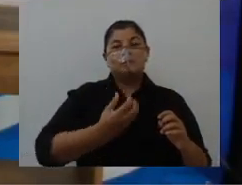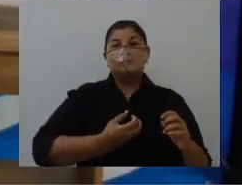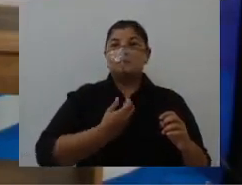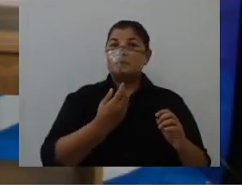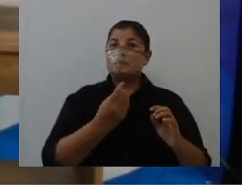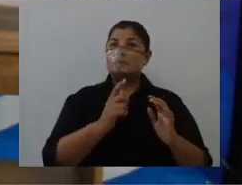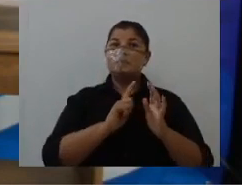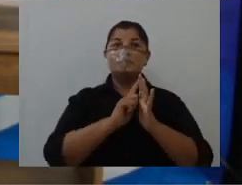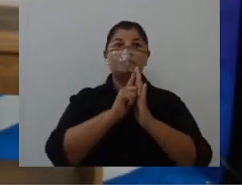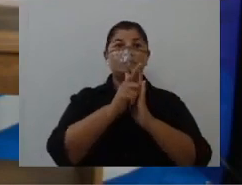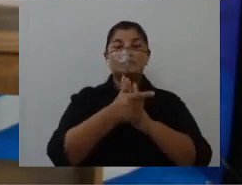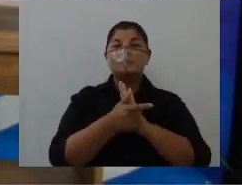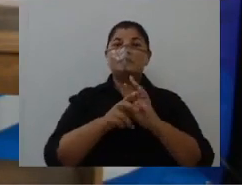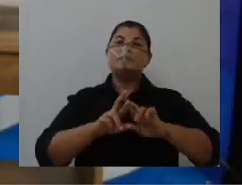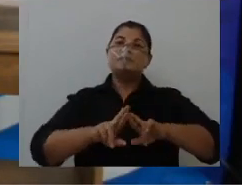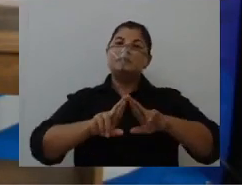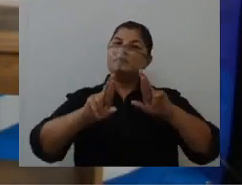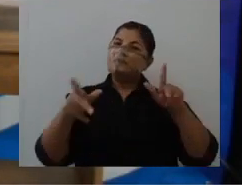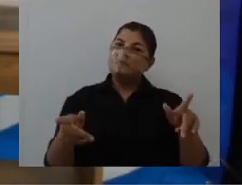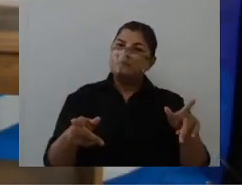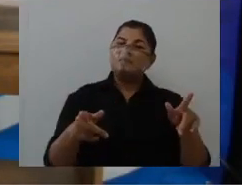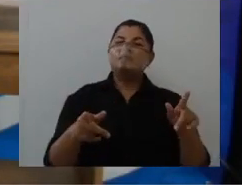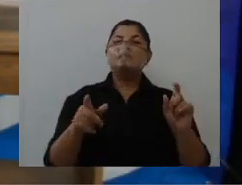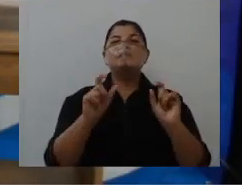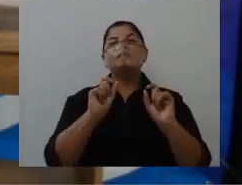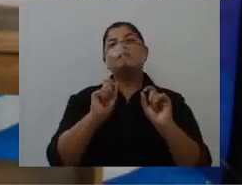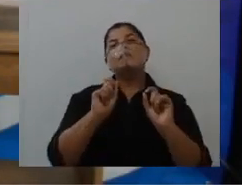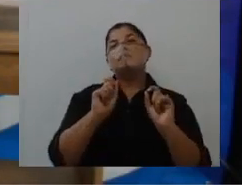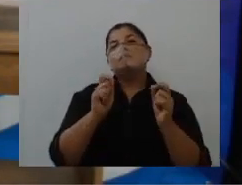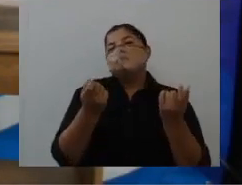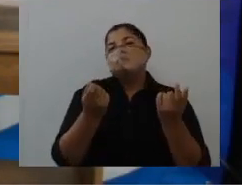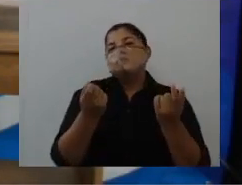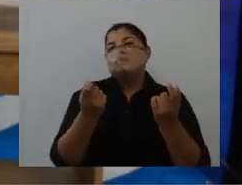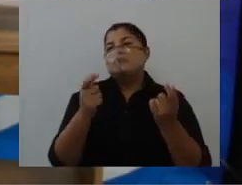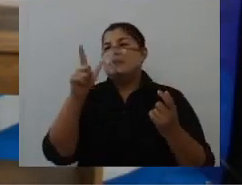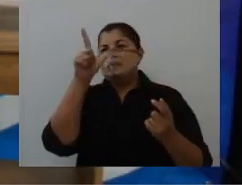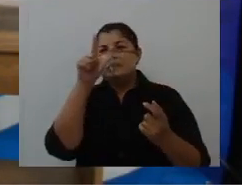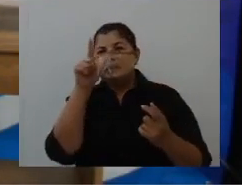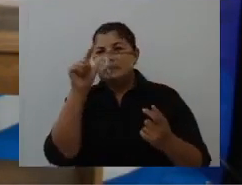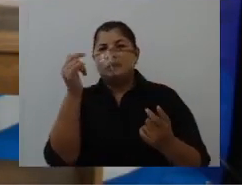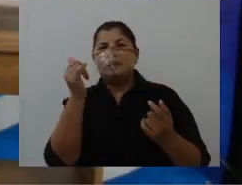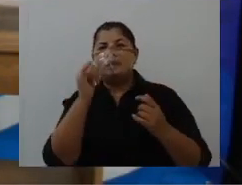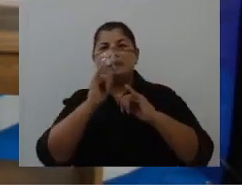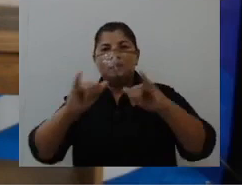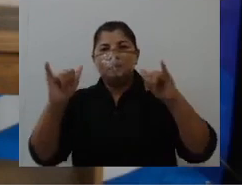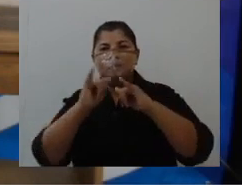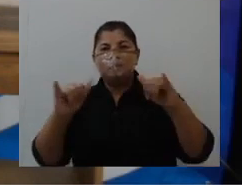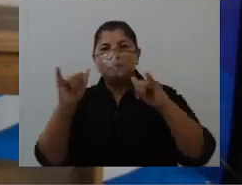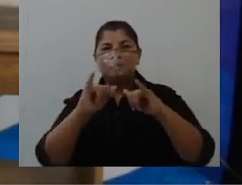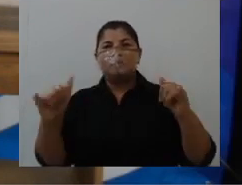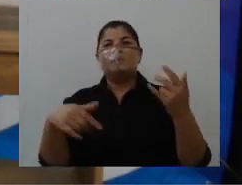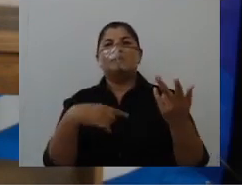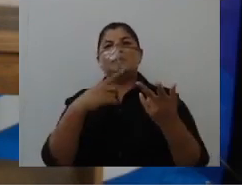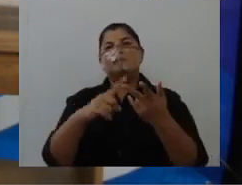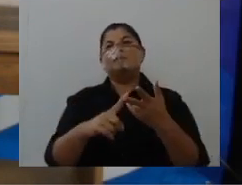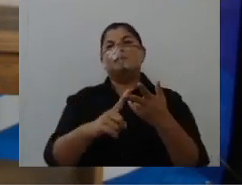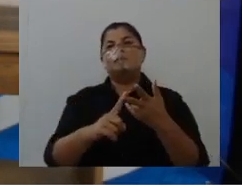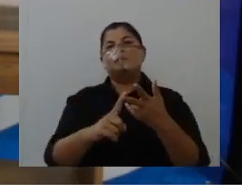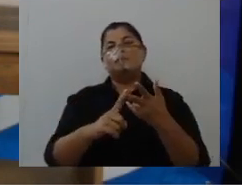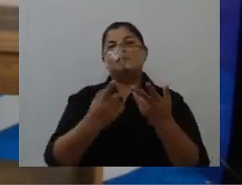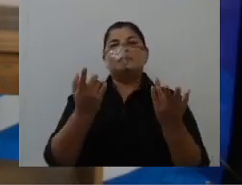gênero completamente diferente, por exemplo, do edital, né? É um gênero completamente diferente